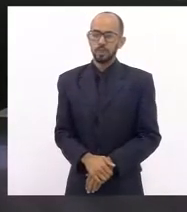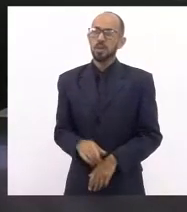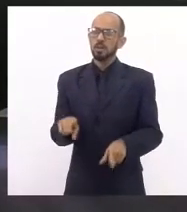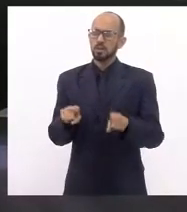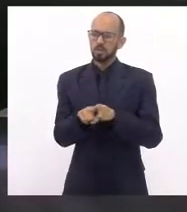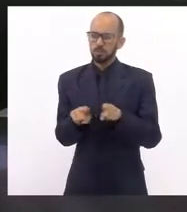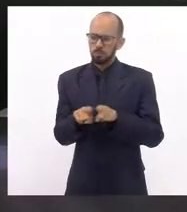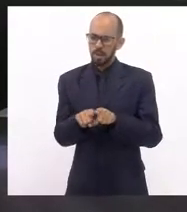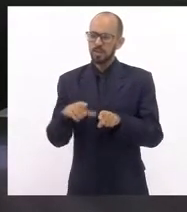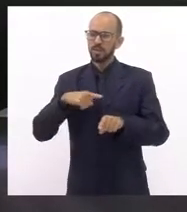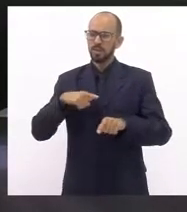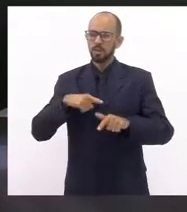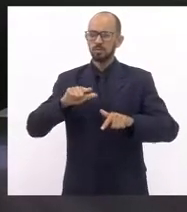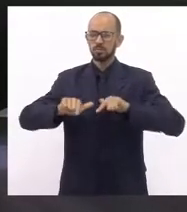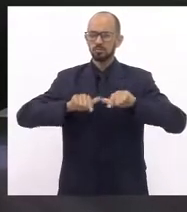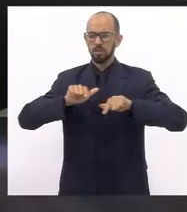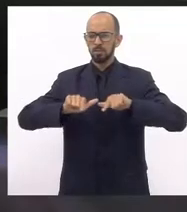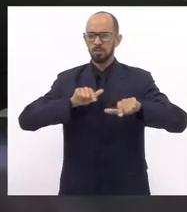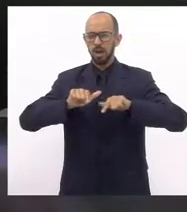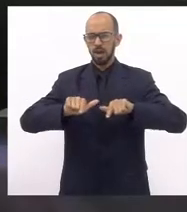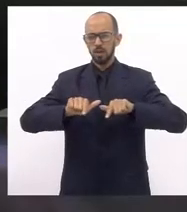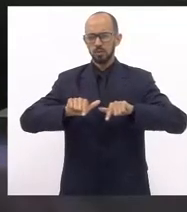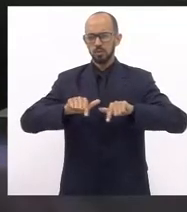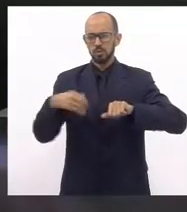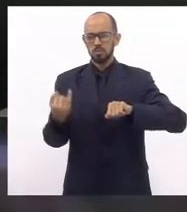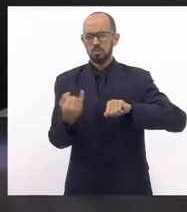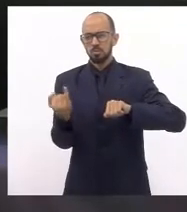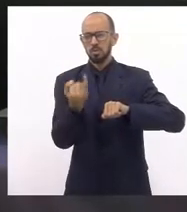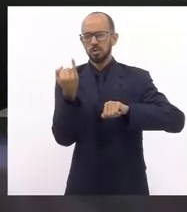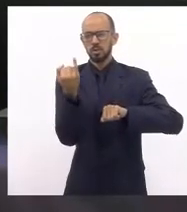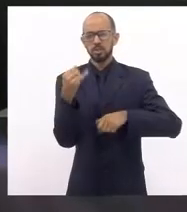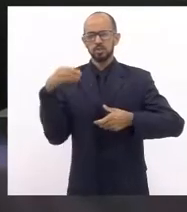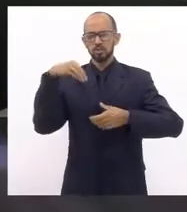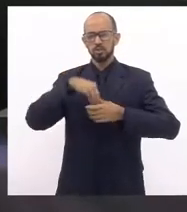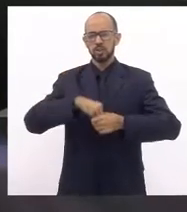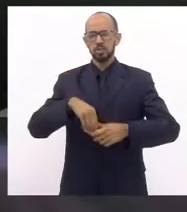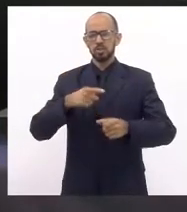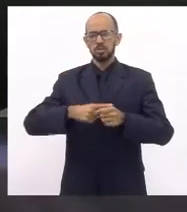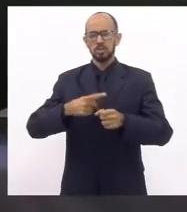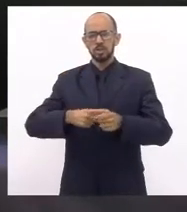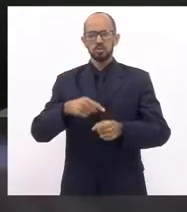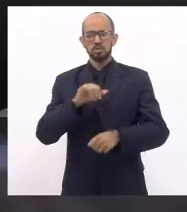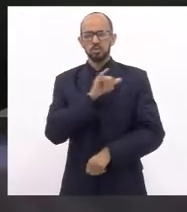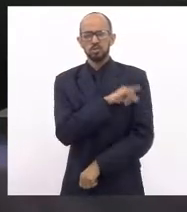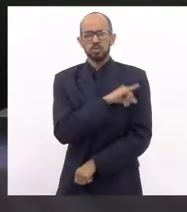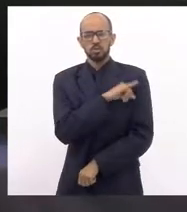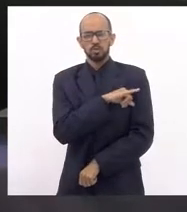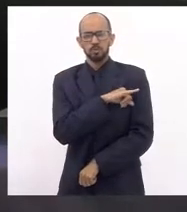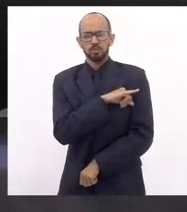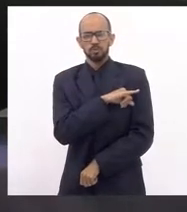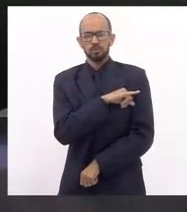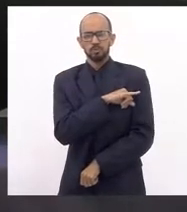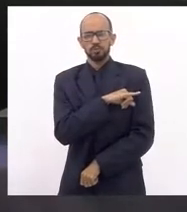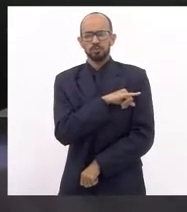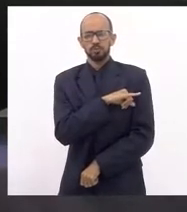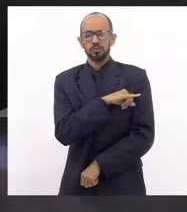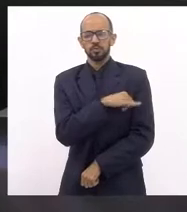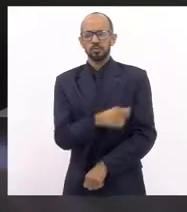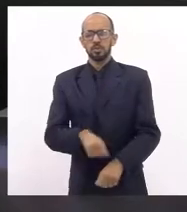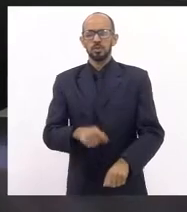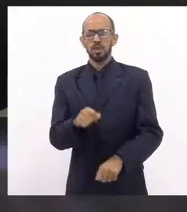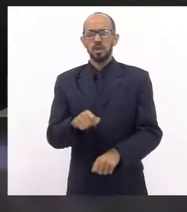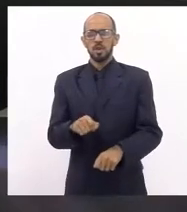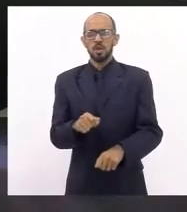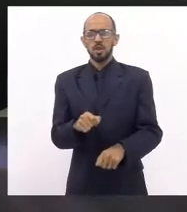feito um trabalho muito significativo dentro da cidade do Rio de Janeiro. É, eu tive logo lá